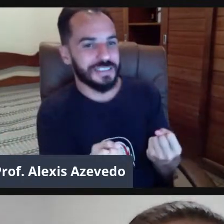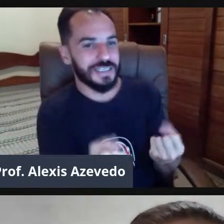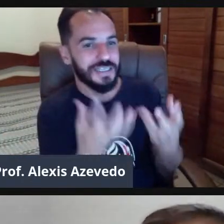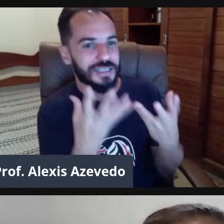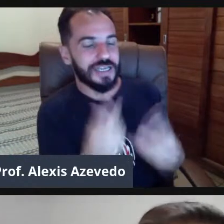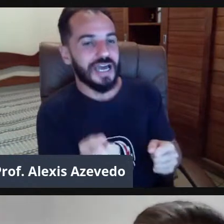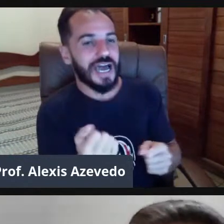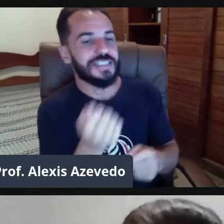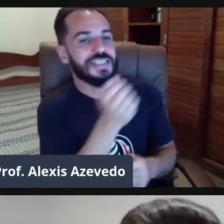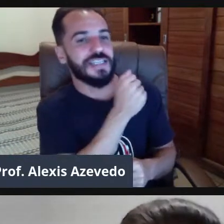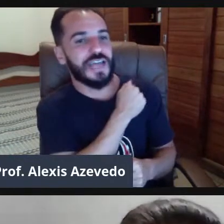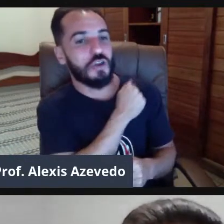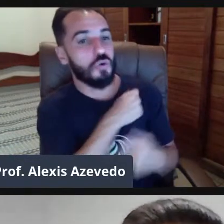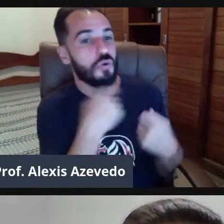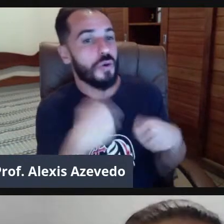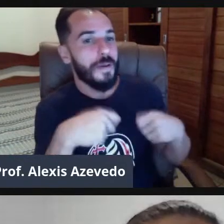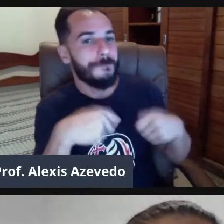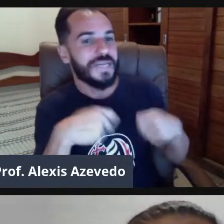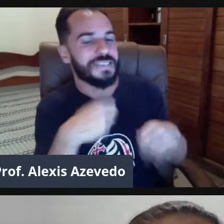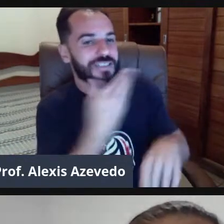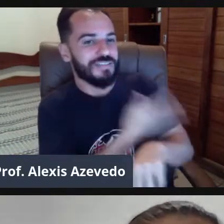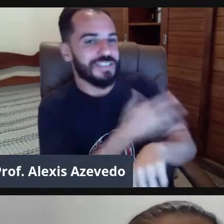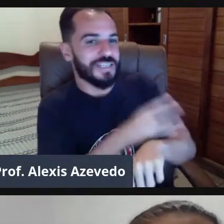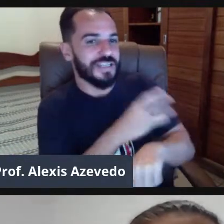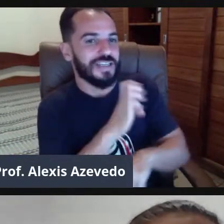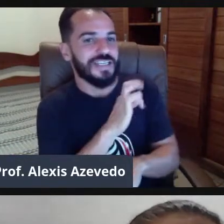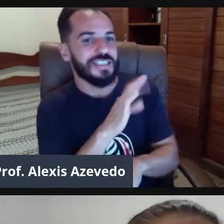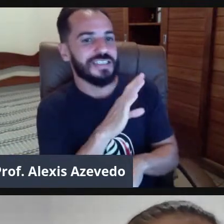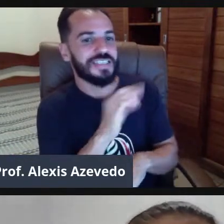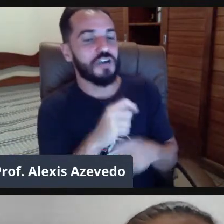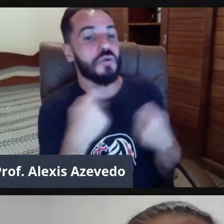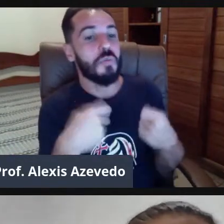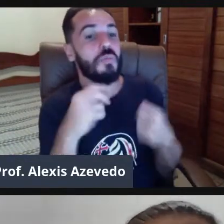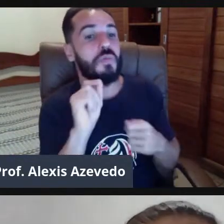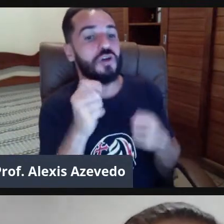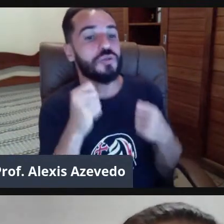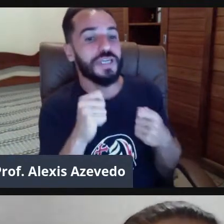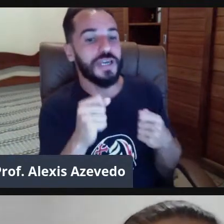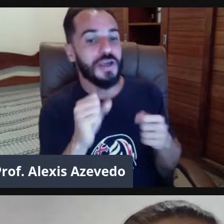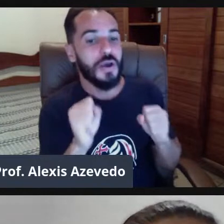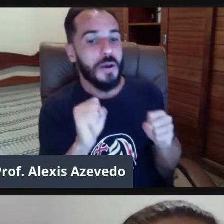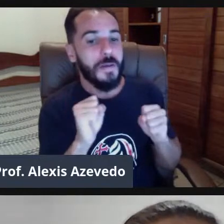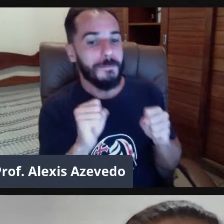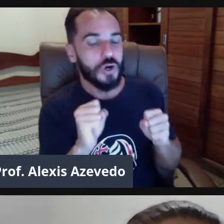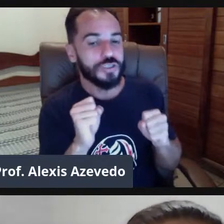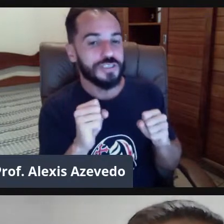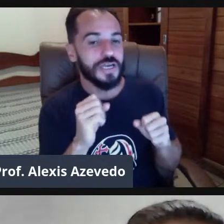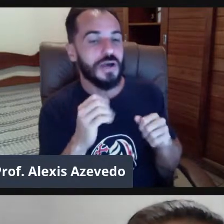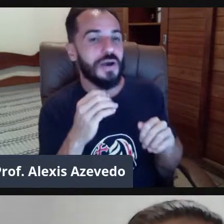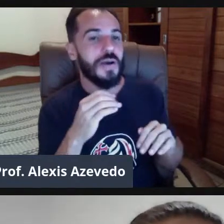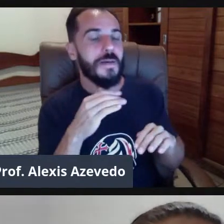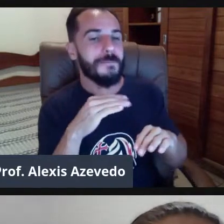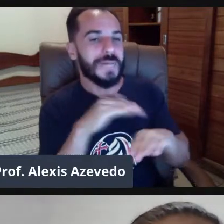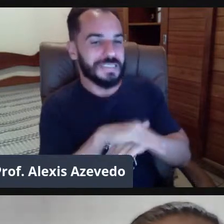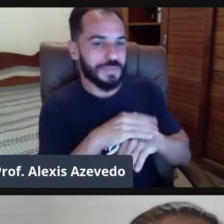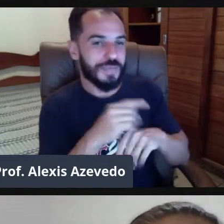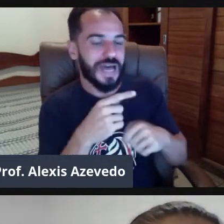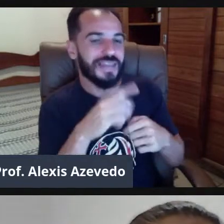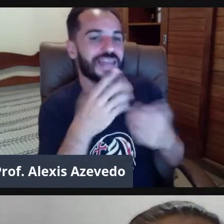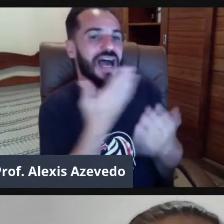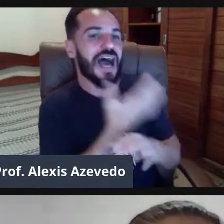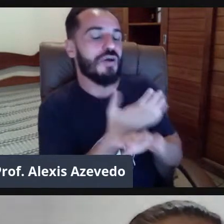alunos que precisam fazer o estágio possam participar como estagiários dessas aulas remotas. A